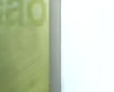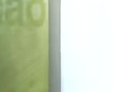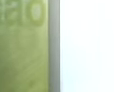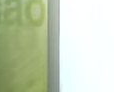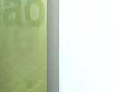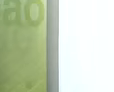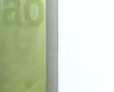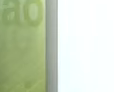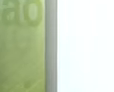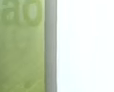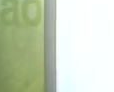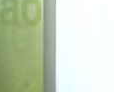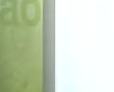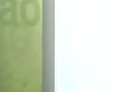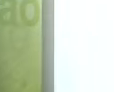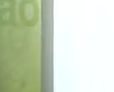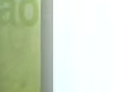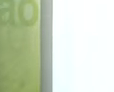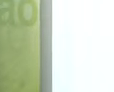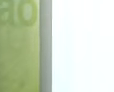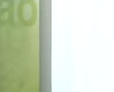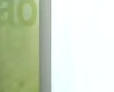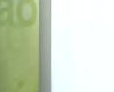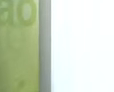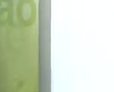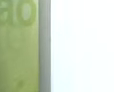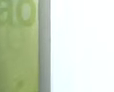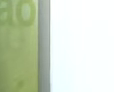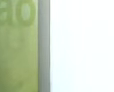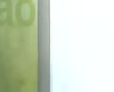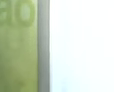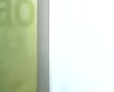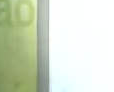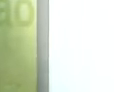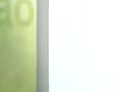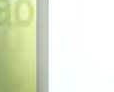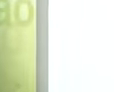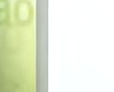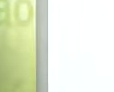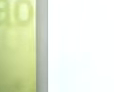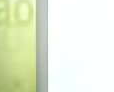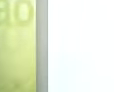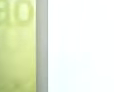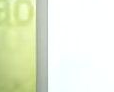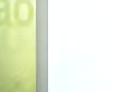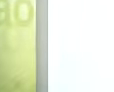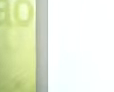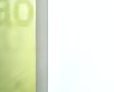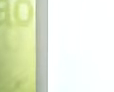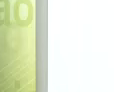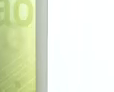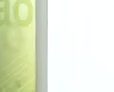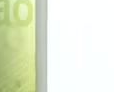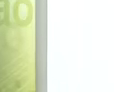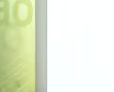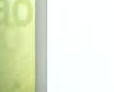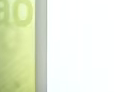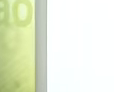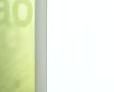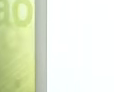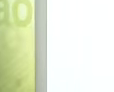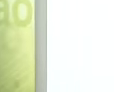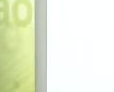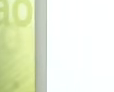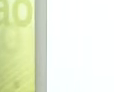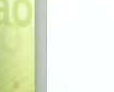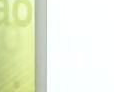o que cada uma das questões da atividade em sala traz, para que fique claro as etapas que,